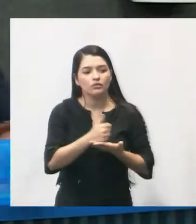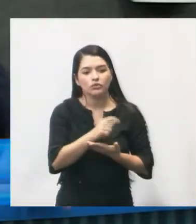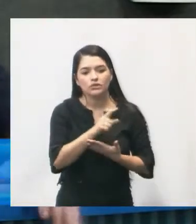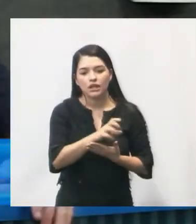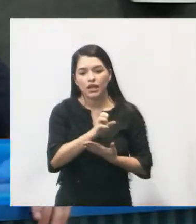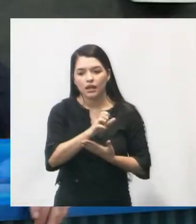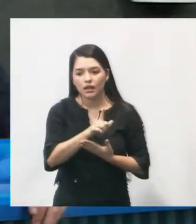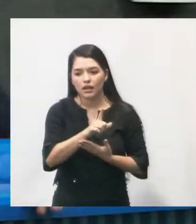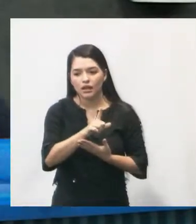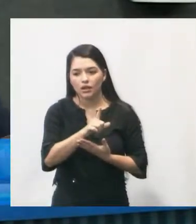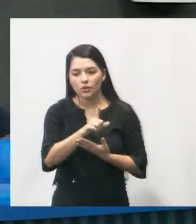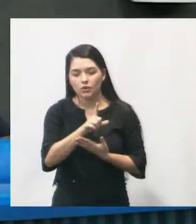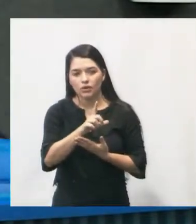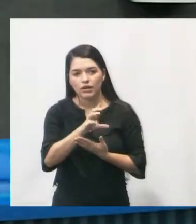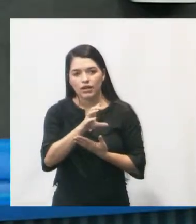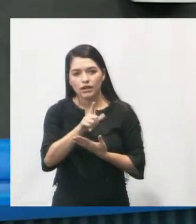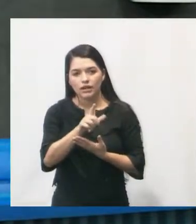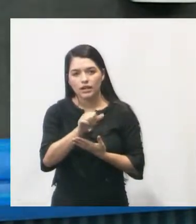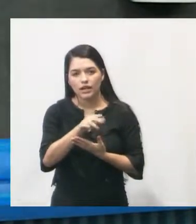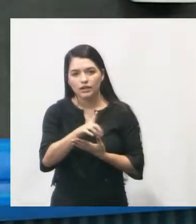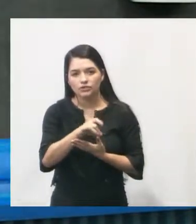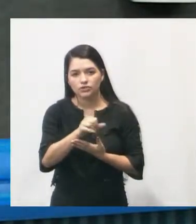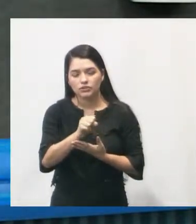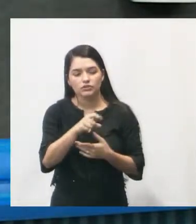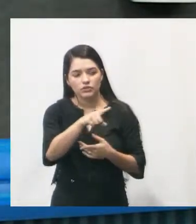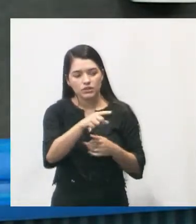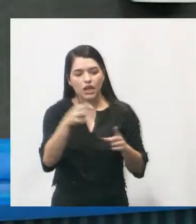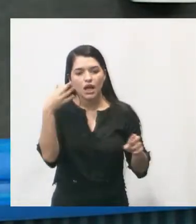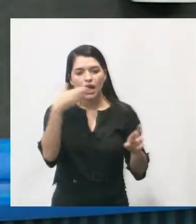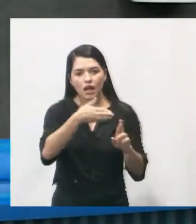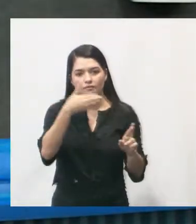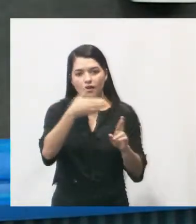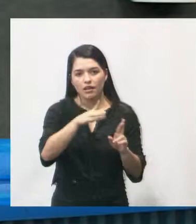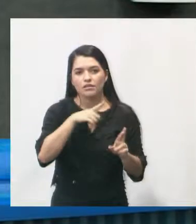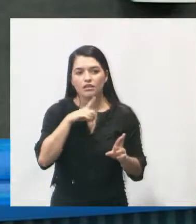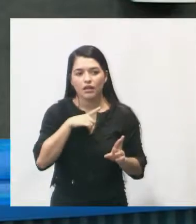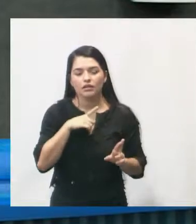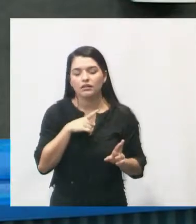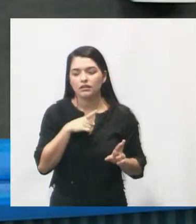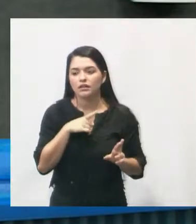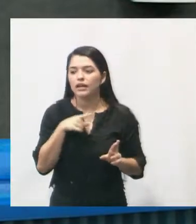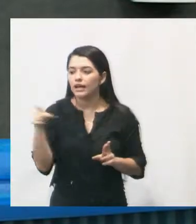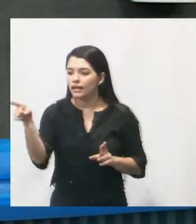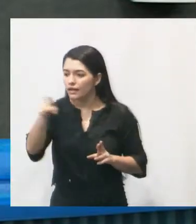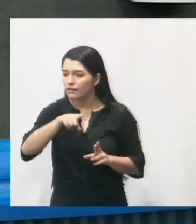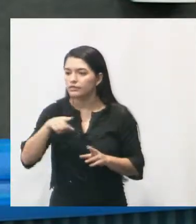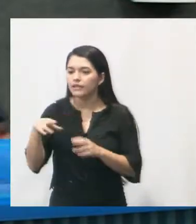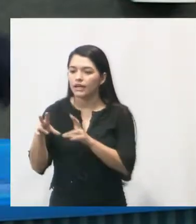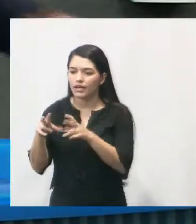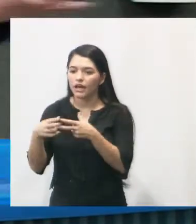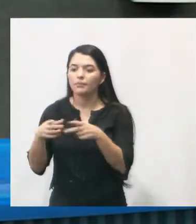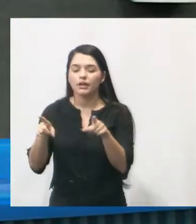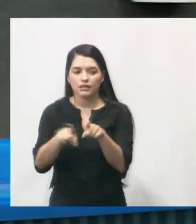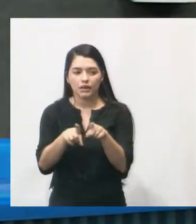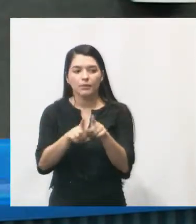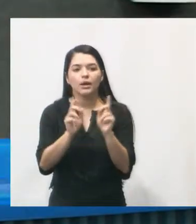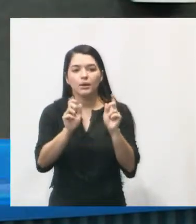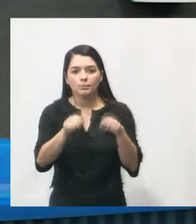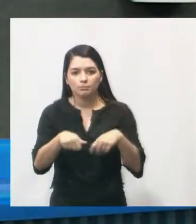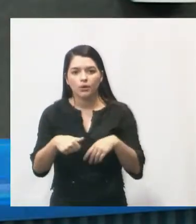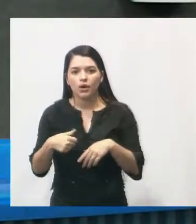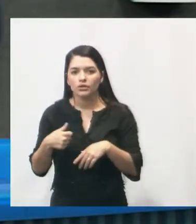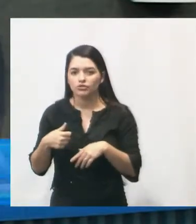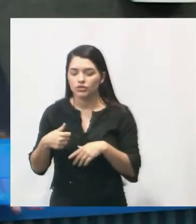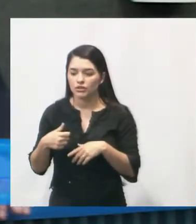Você é um cara de referência. Então, eu tenho certeza que essa Câmara aqui também, senhor presidente, irá poder contar com os 14 vereadores e com a